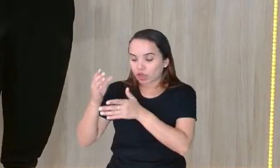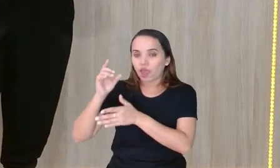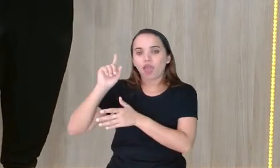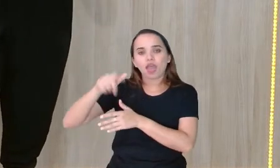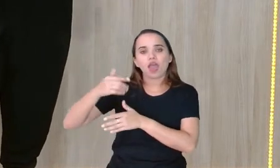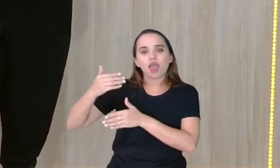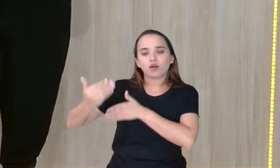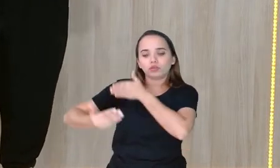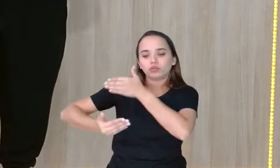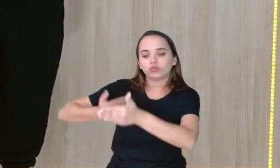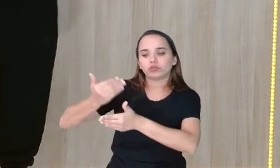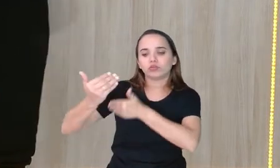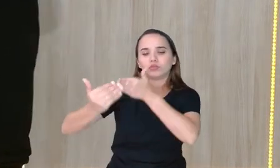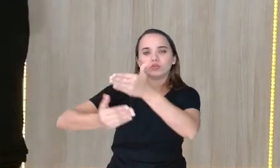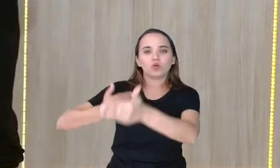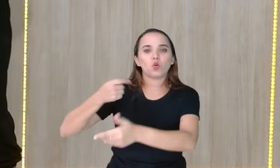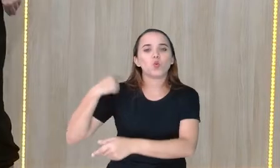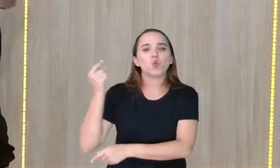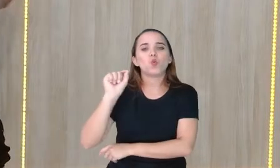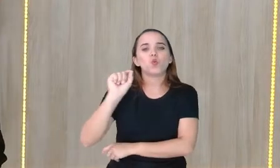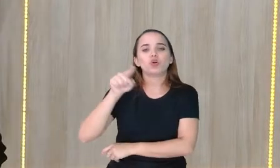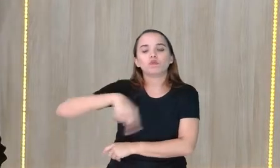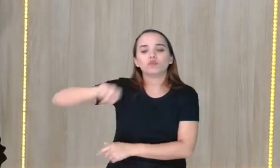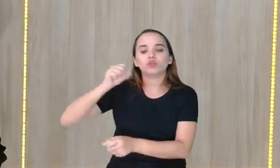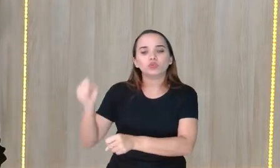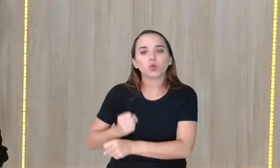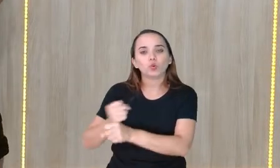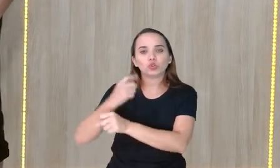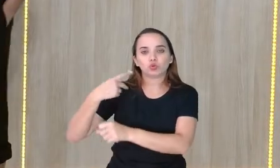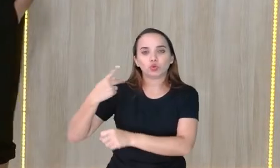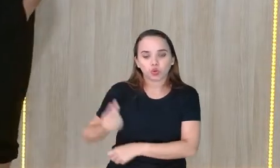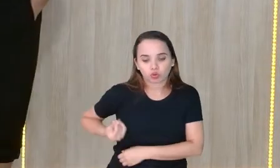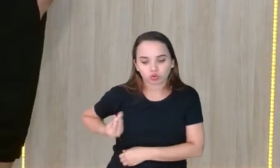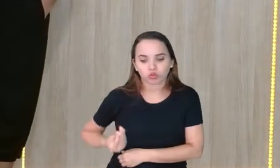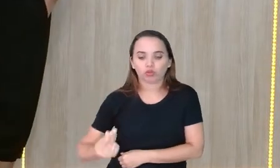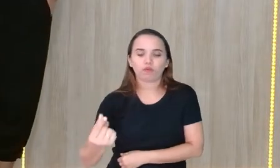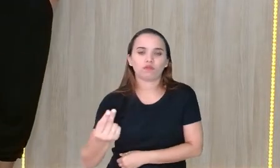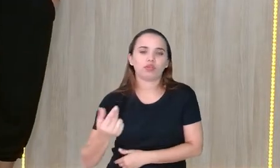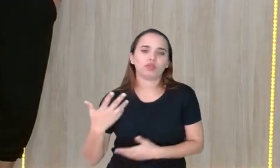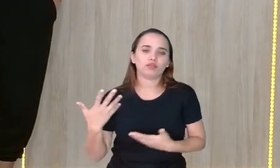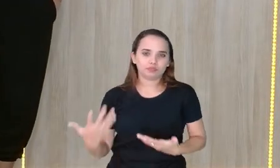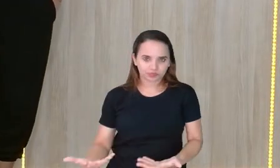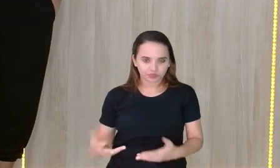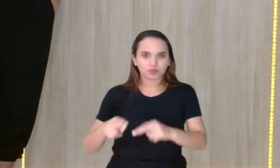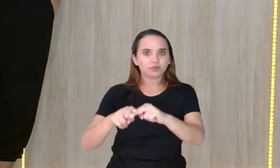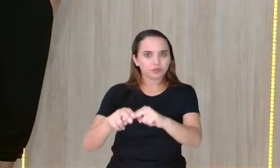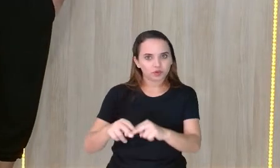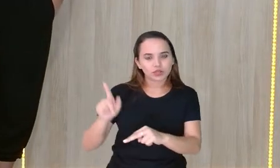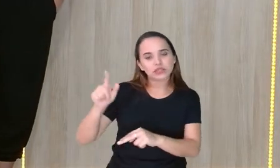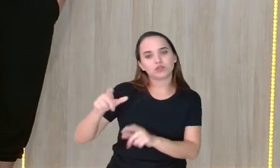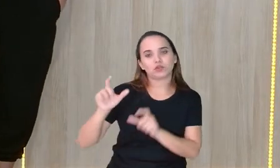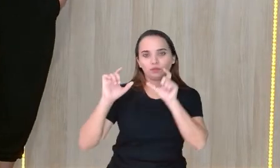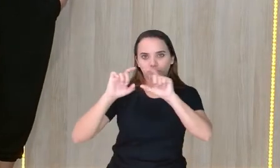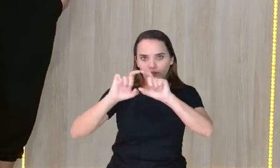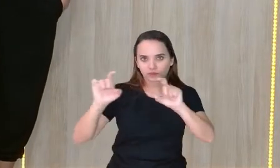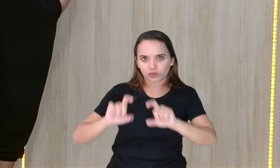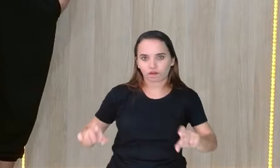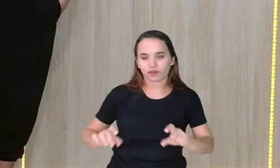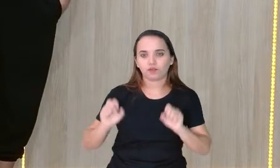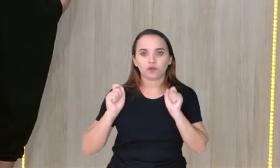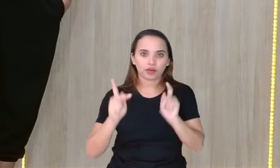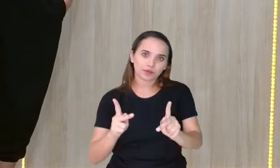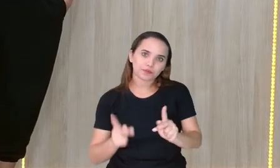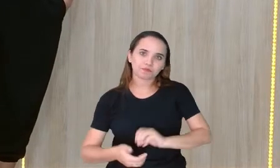caminhada. É o que a gente vai construindo ao longo da vida, né? Caminhando e semeando, no fim terás o que colher. Isso sendo bom ou mal,